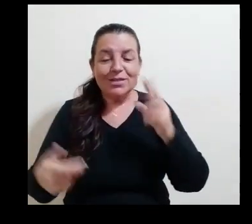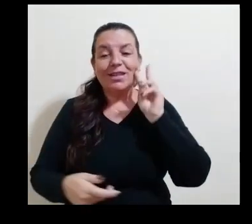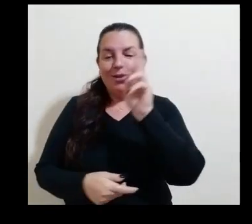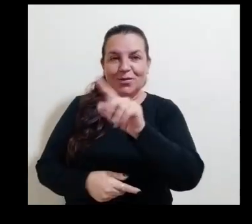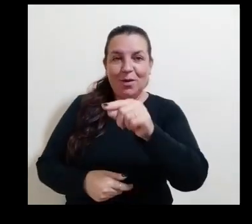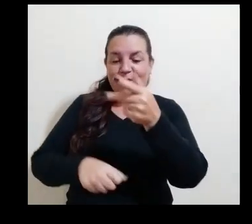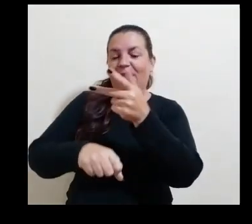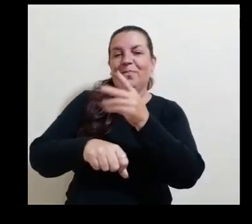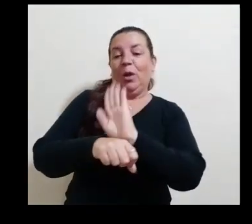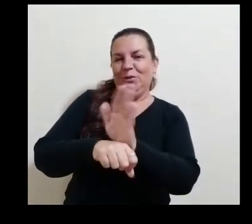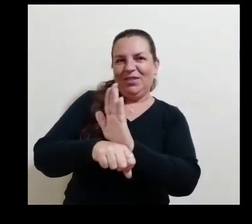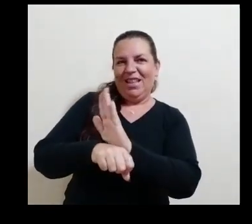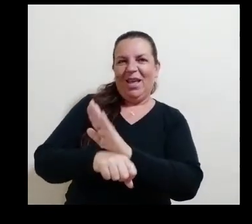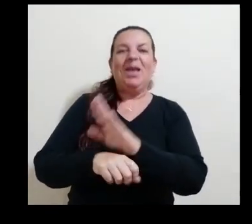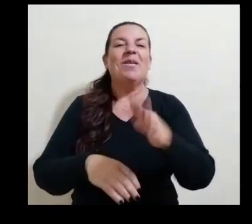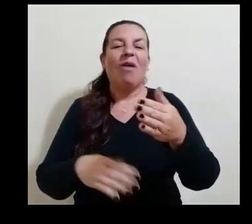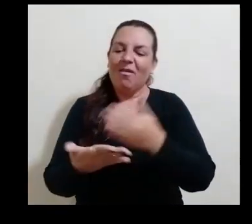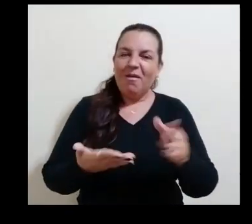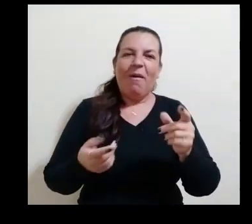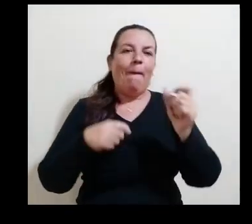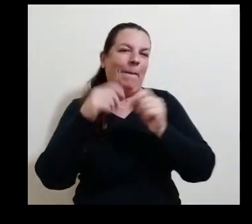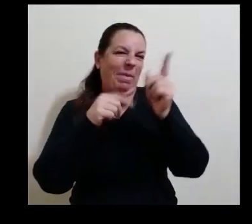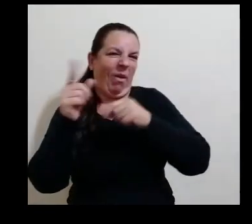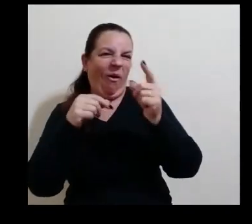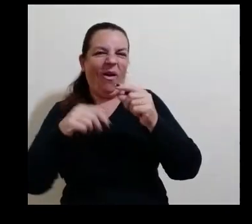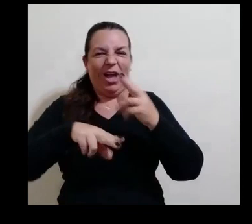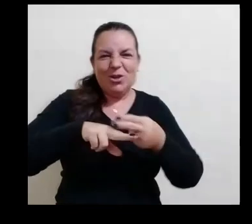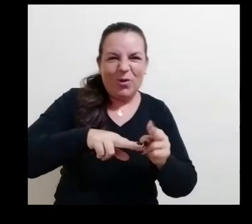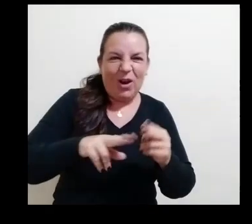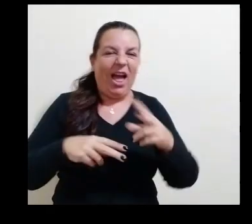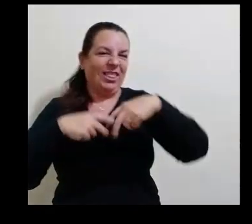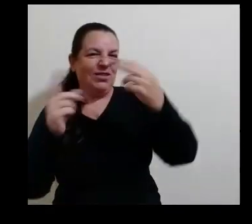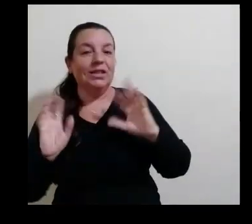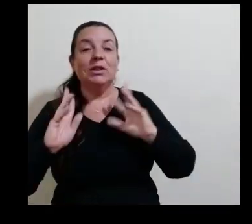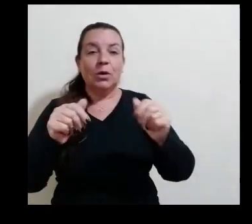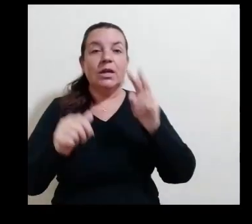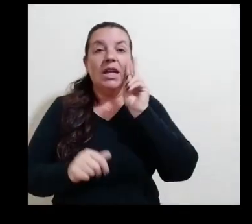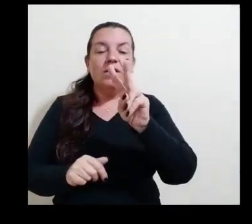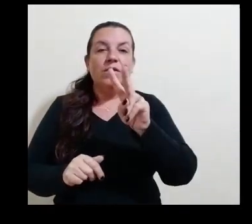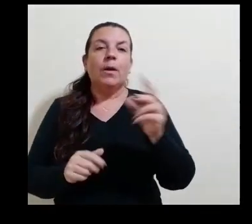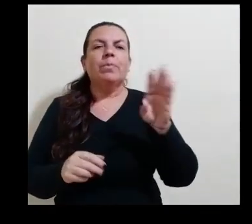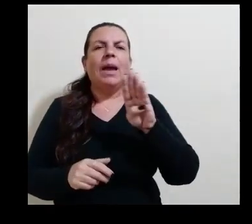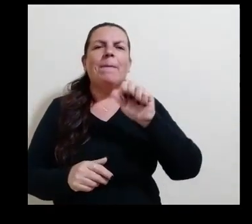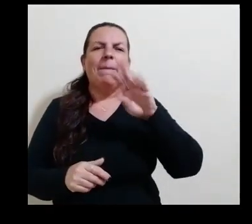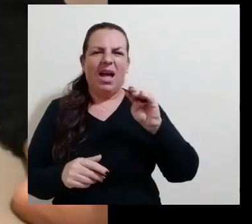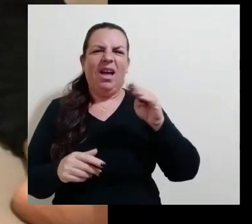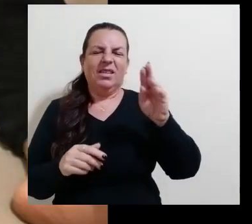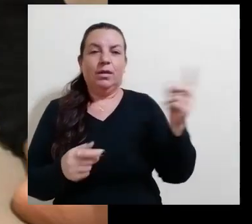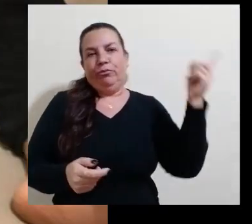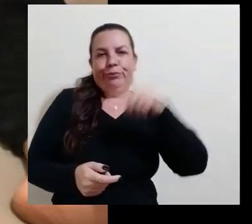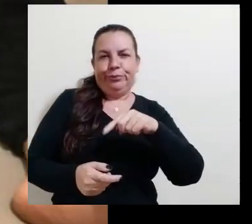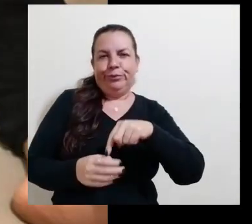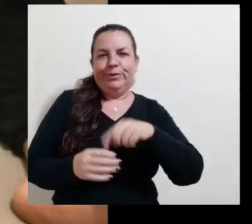a gente vê na entrada do cinema né desde a pipoca até o chocolatinho os refrigerantes e eles assistiram o retorno de mary